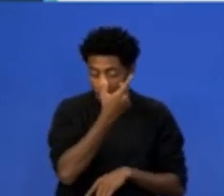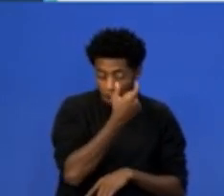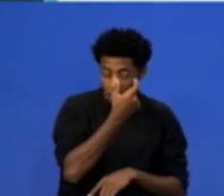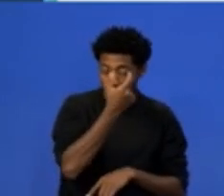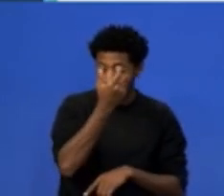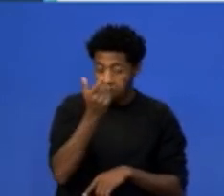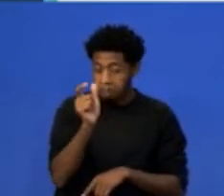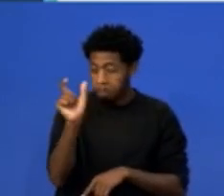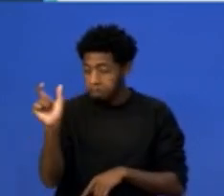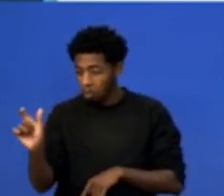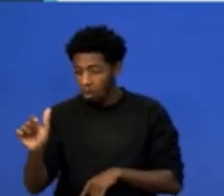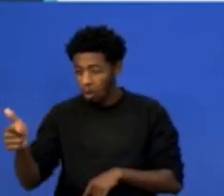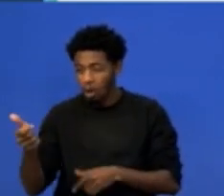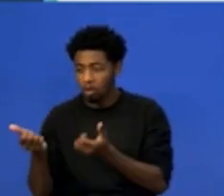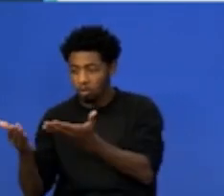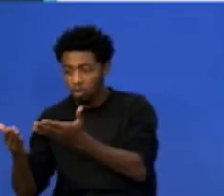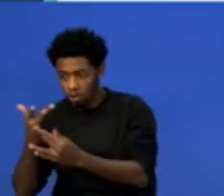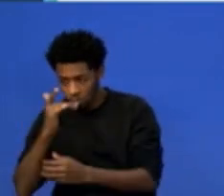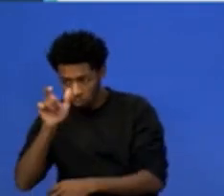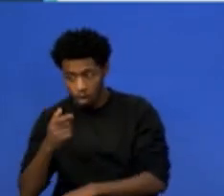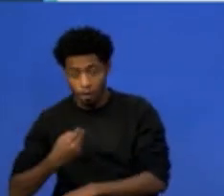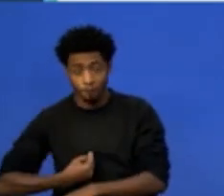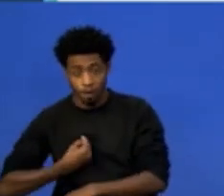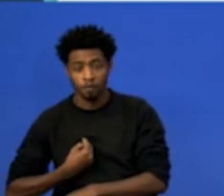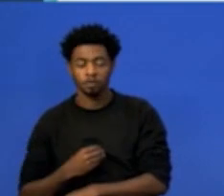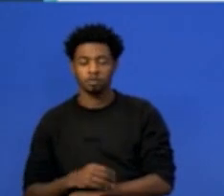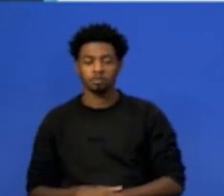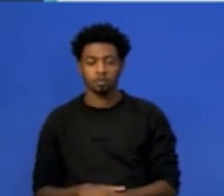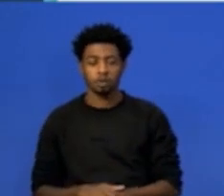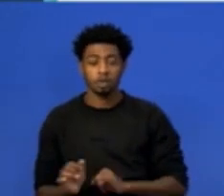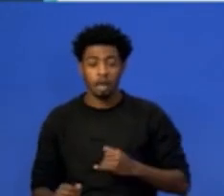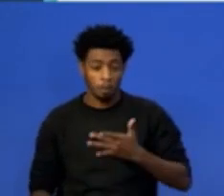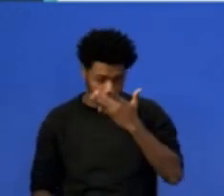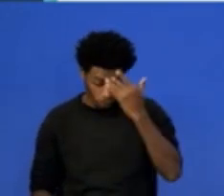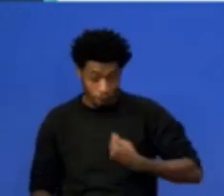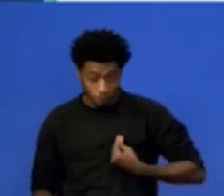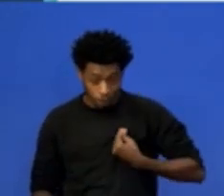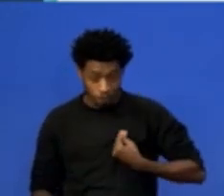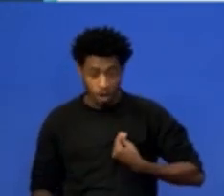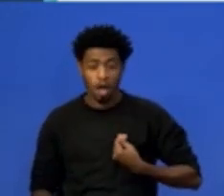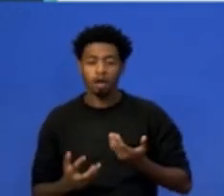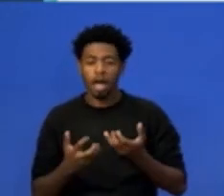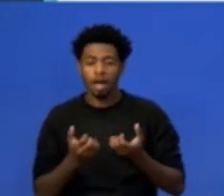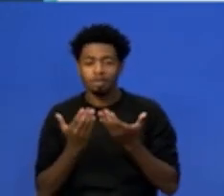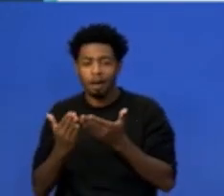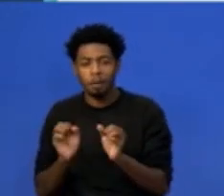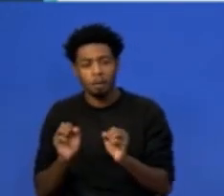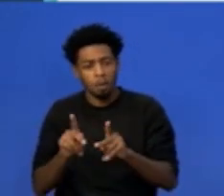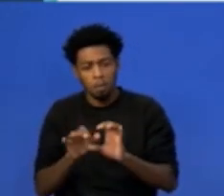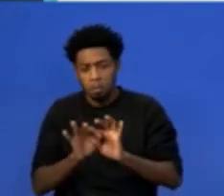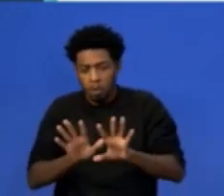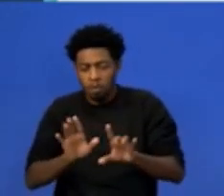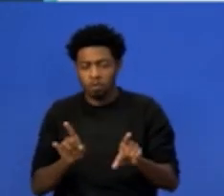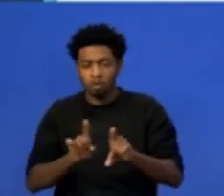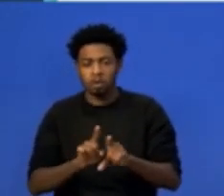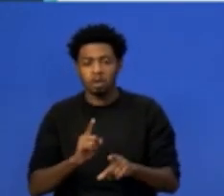também envolve os doadores vivos. A parte de quimioterapia,